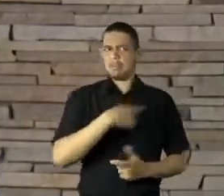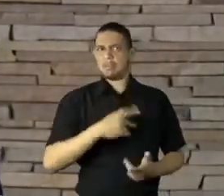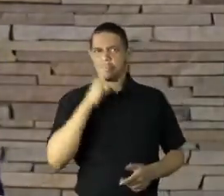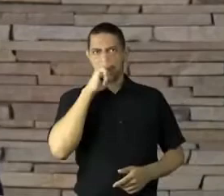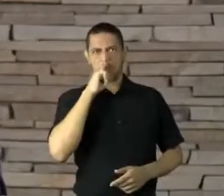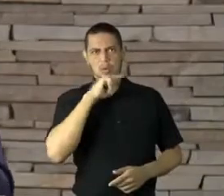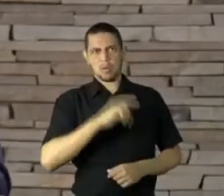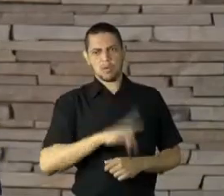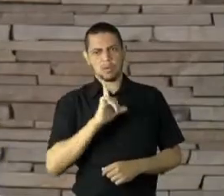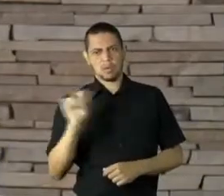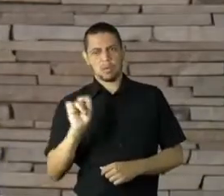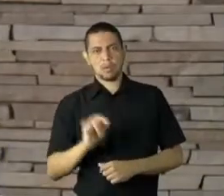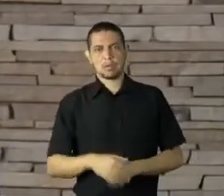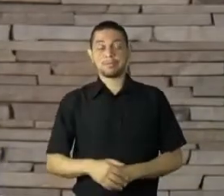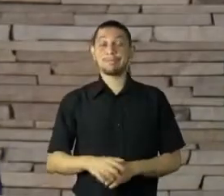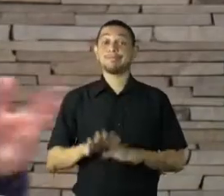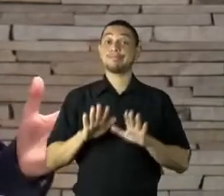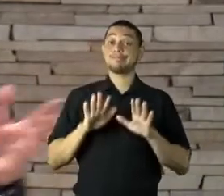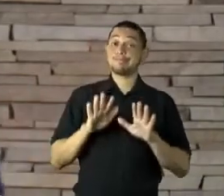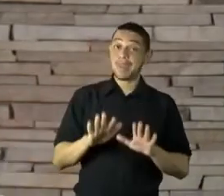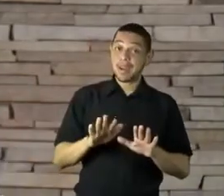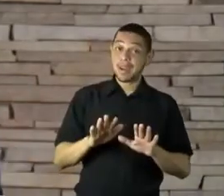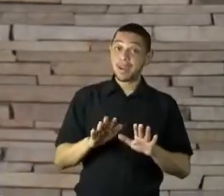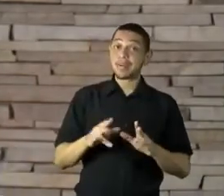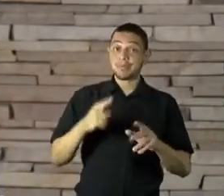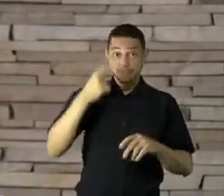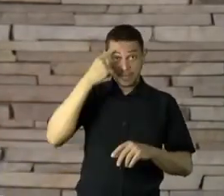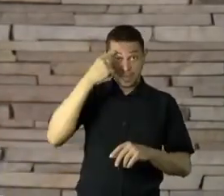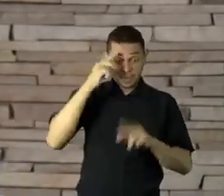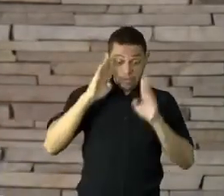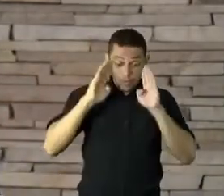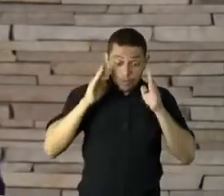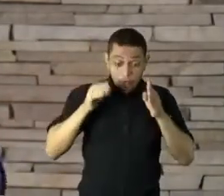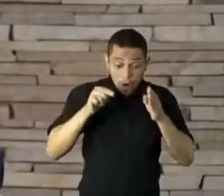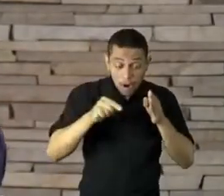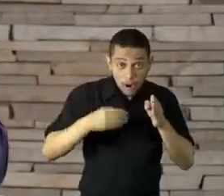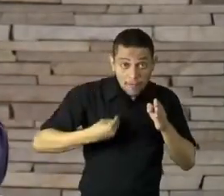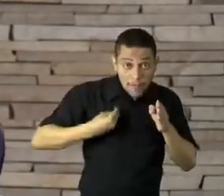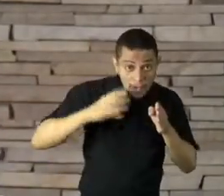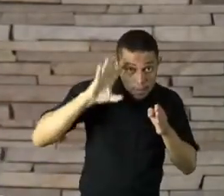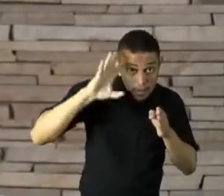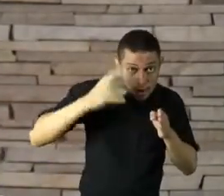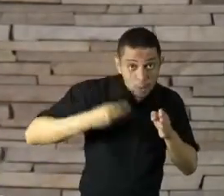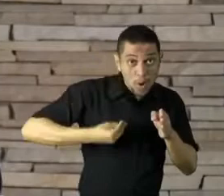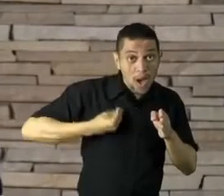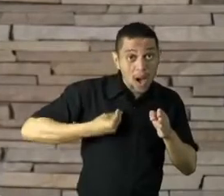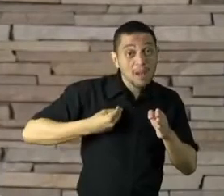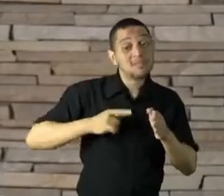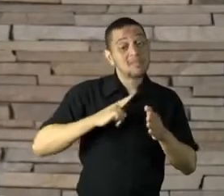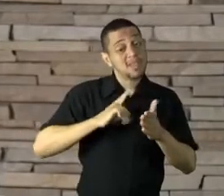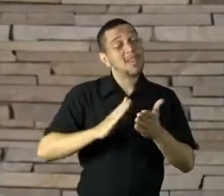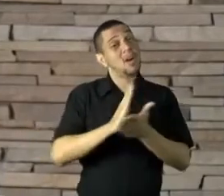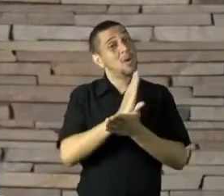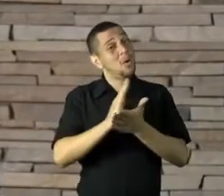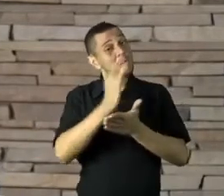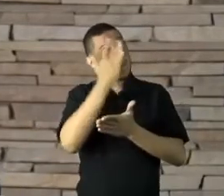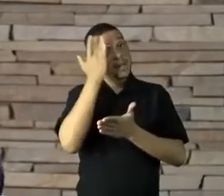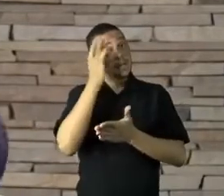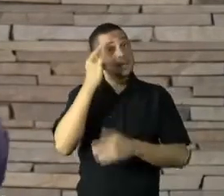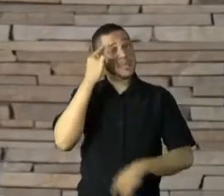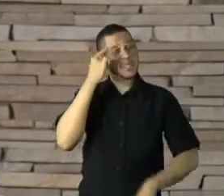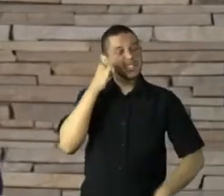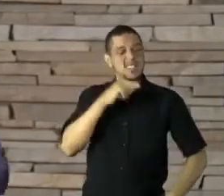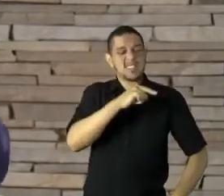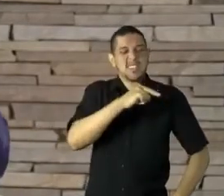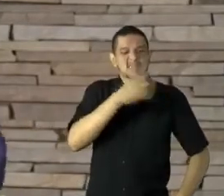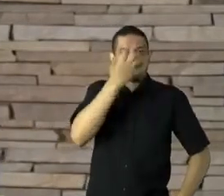espiritual tem muitas pessoas que não não tratam o tema com a mesma seriedade e existem consequências a partir